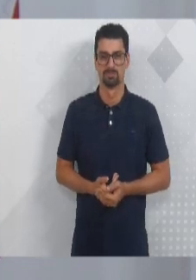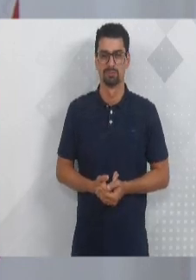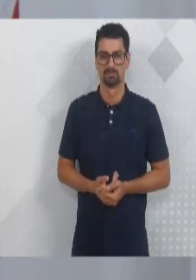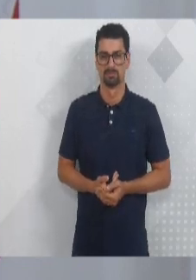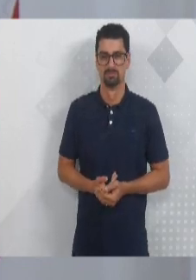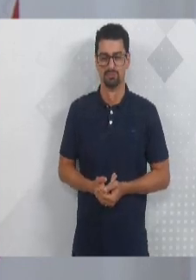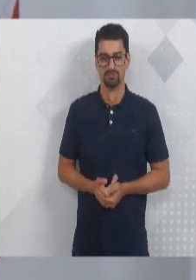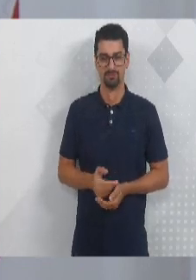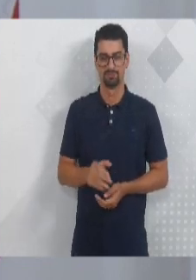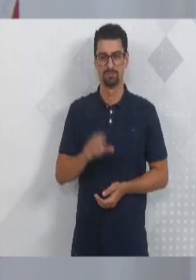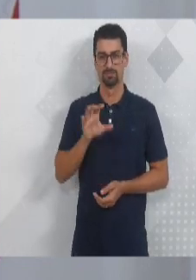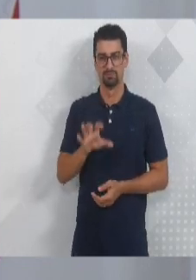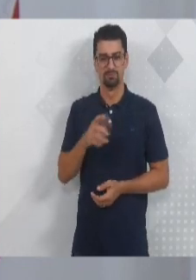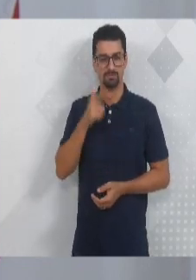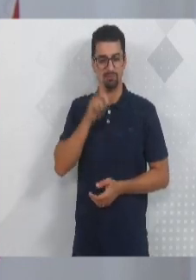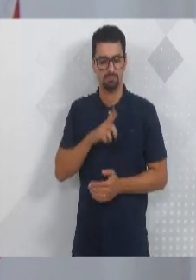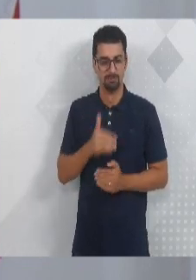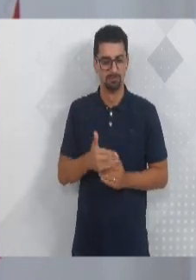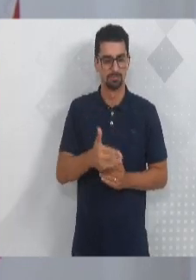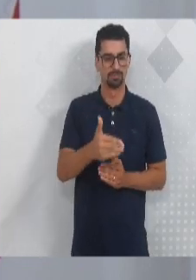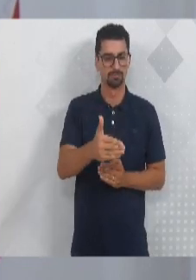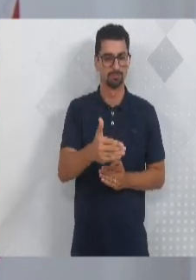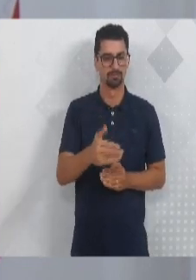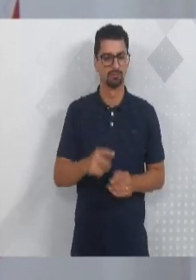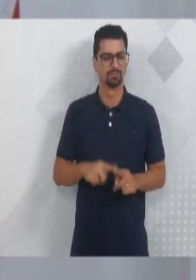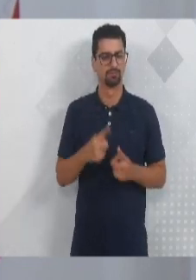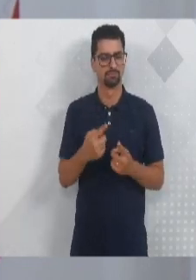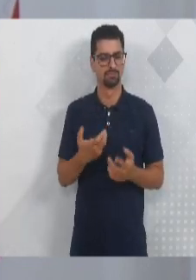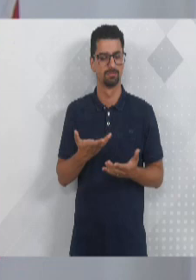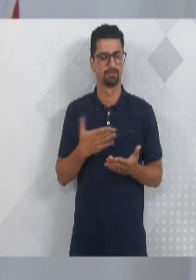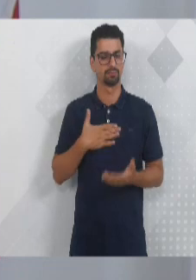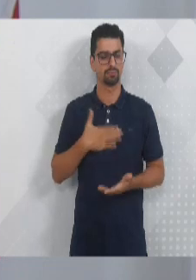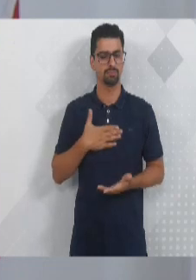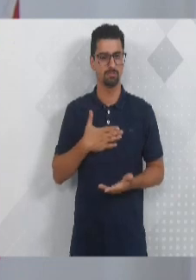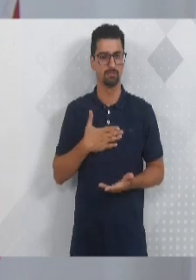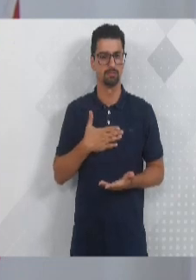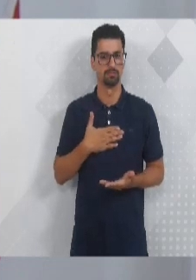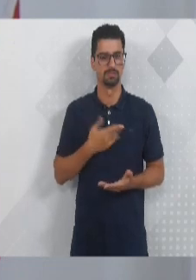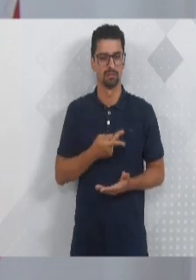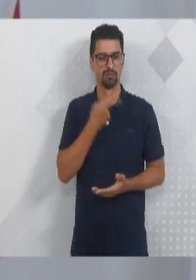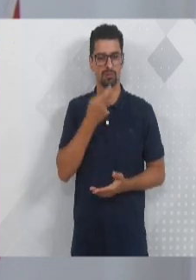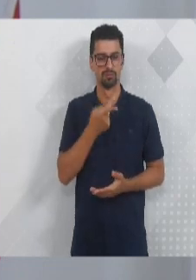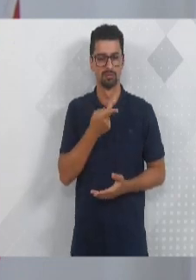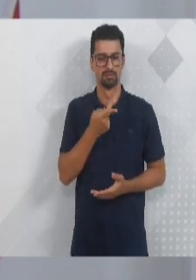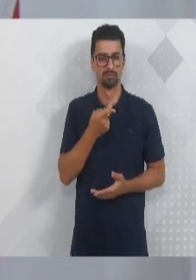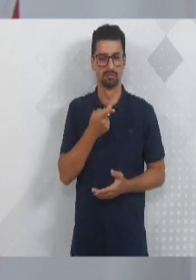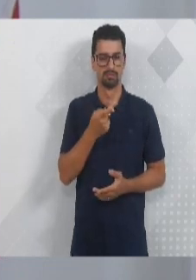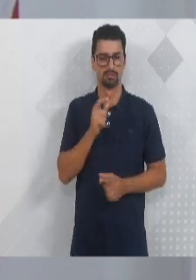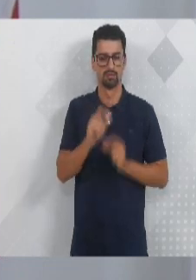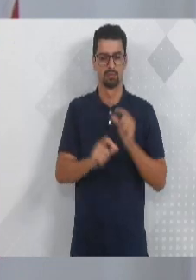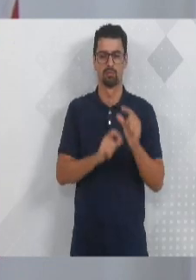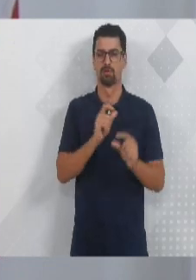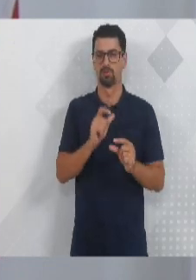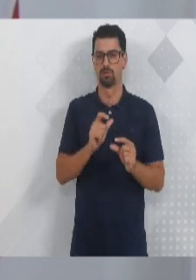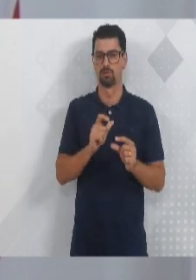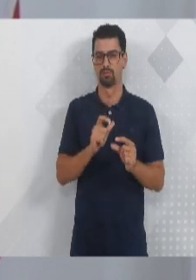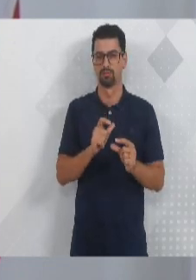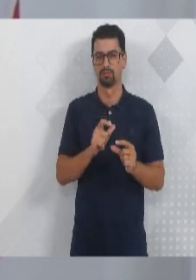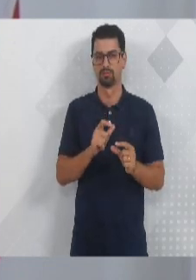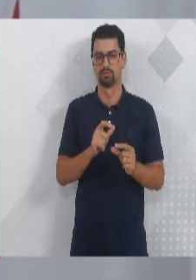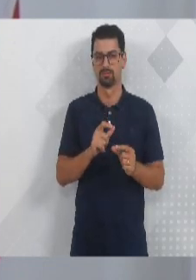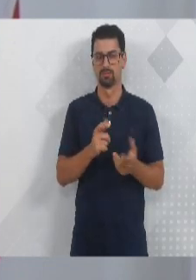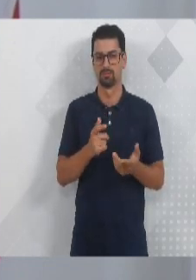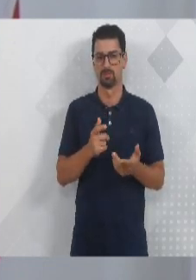a gente conseguiu levando em frente mas eu gostaria de falar um pouquinho me presidente Presidente